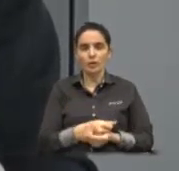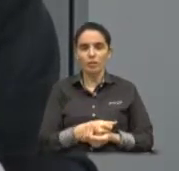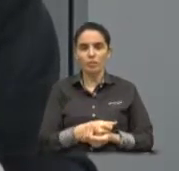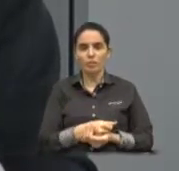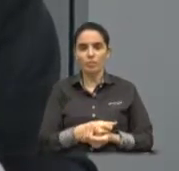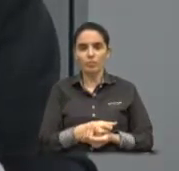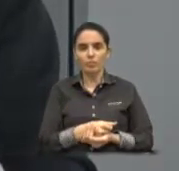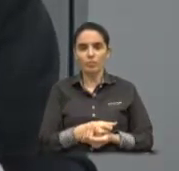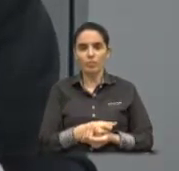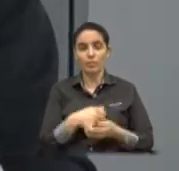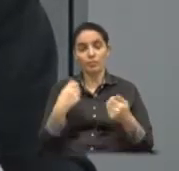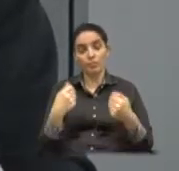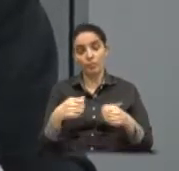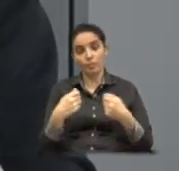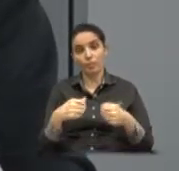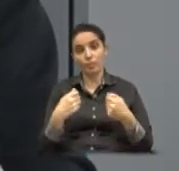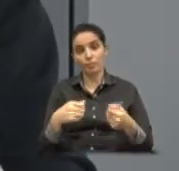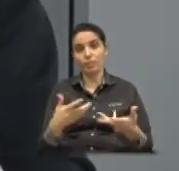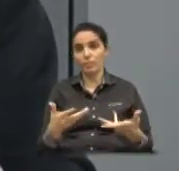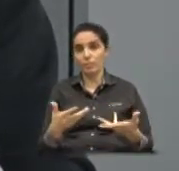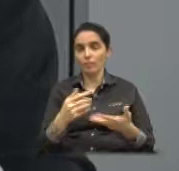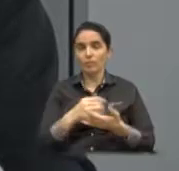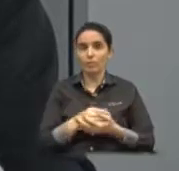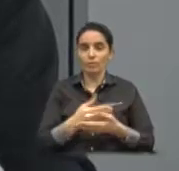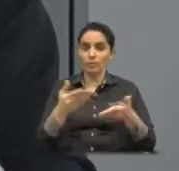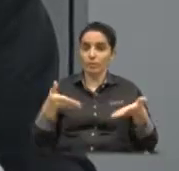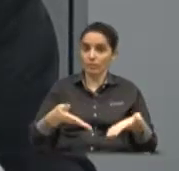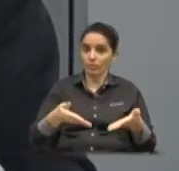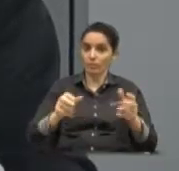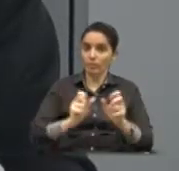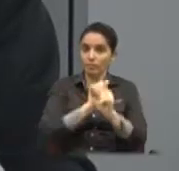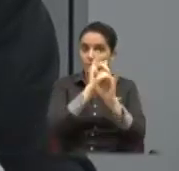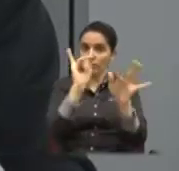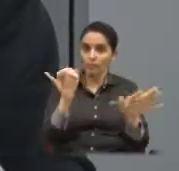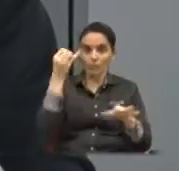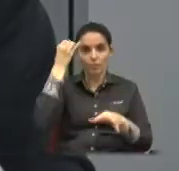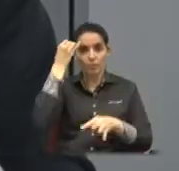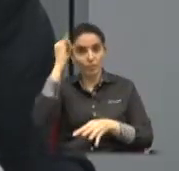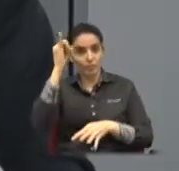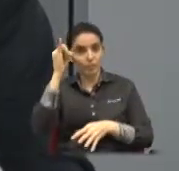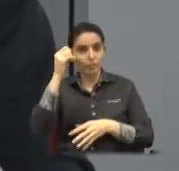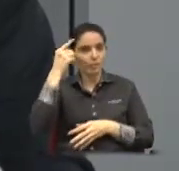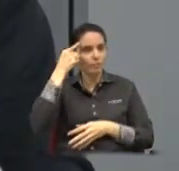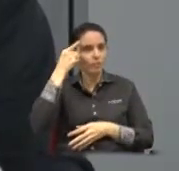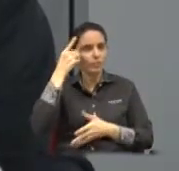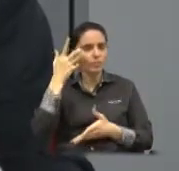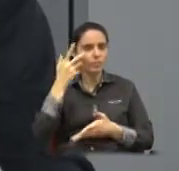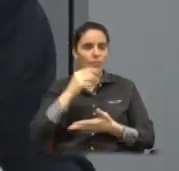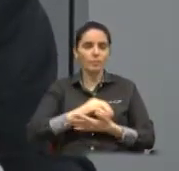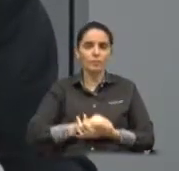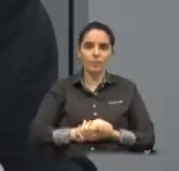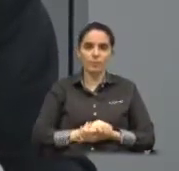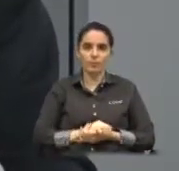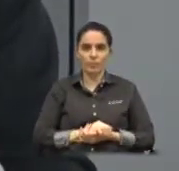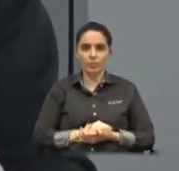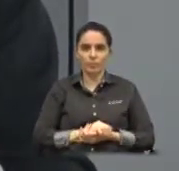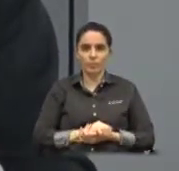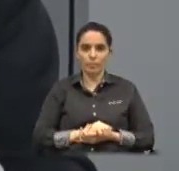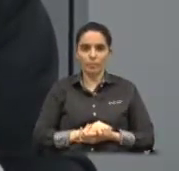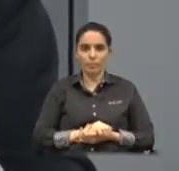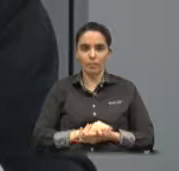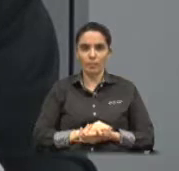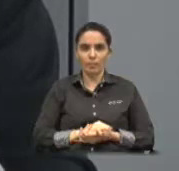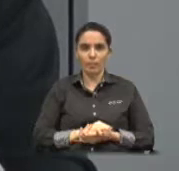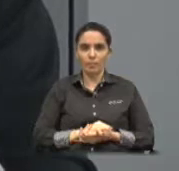Mas é necessário, né, virmos aqui, expor nossas ideias, nossos pensamentos, nossas manifestações, e que isso